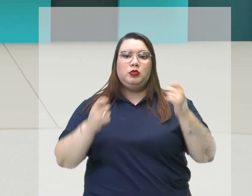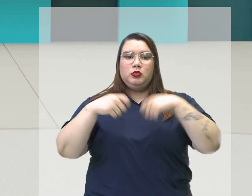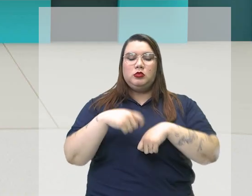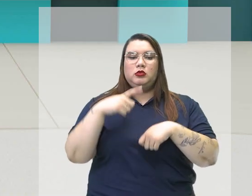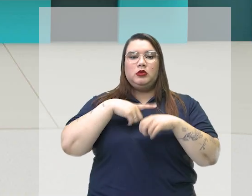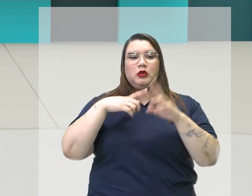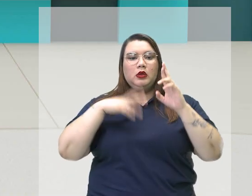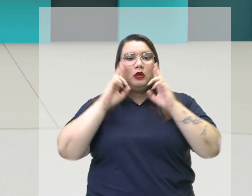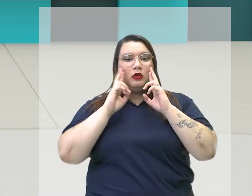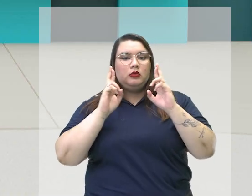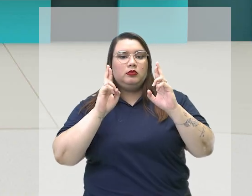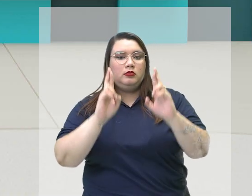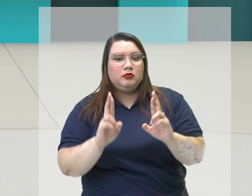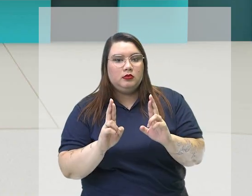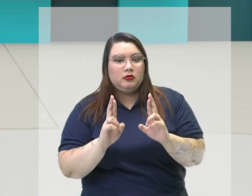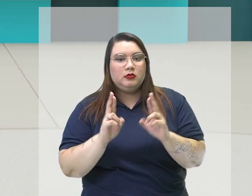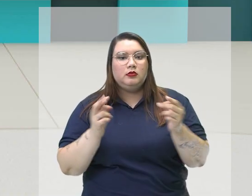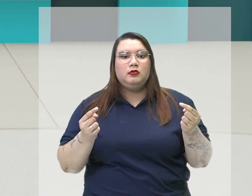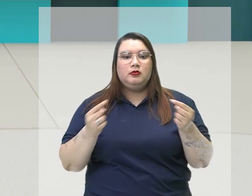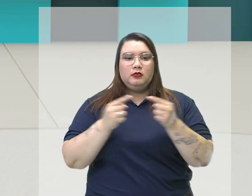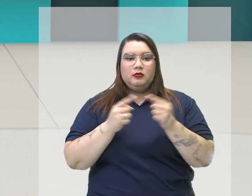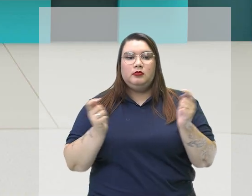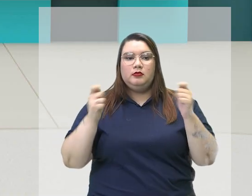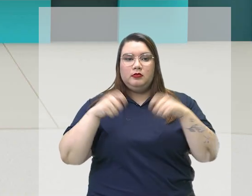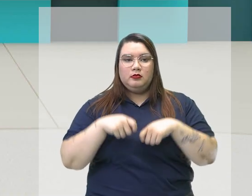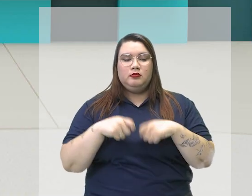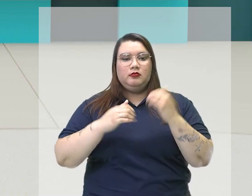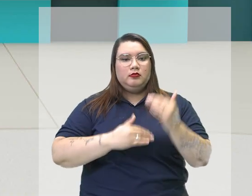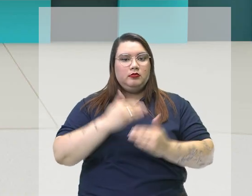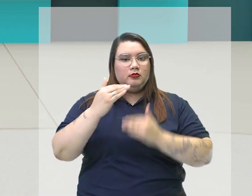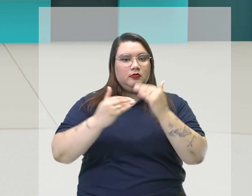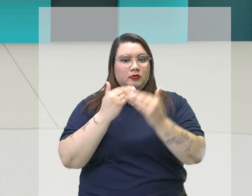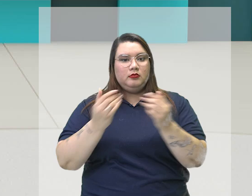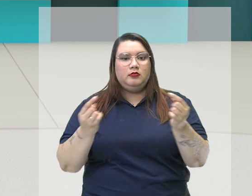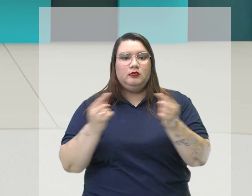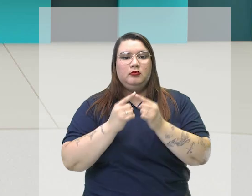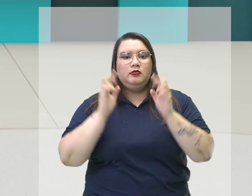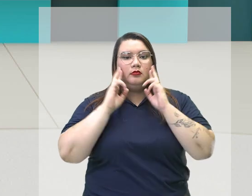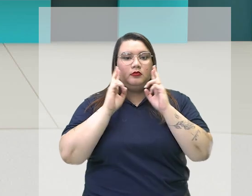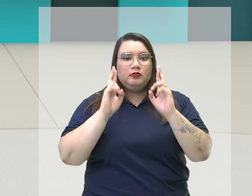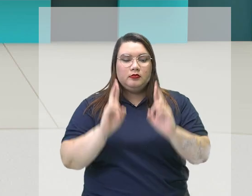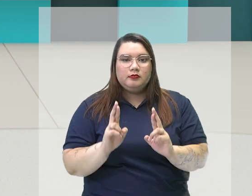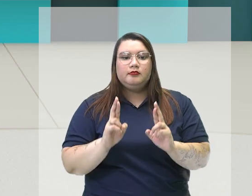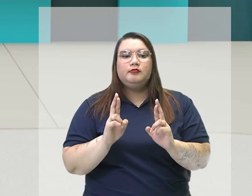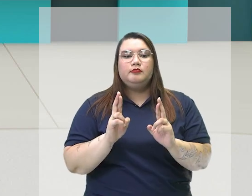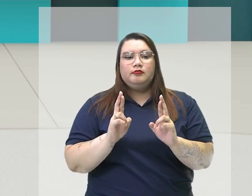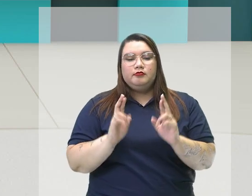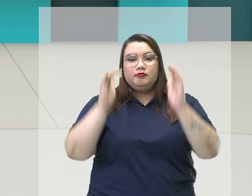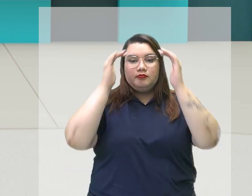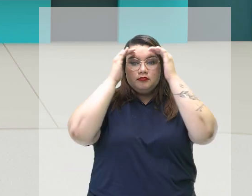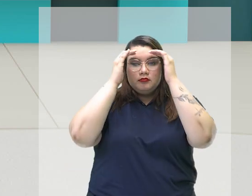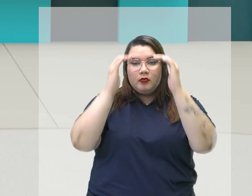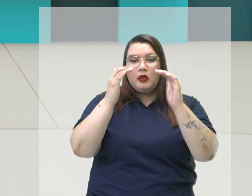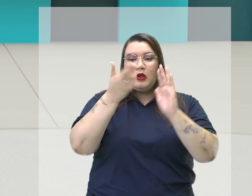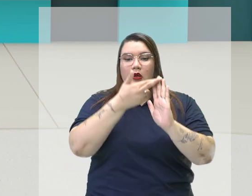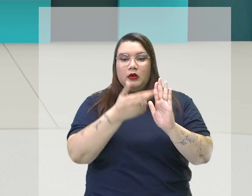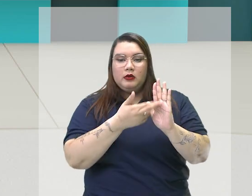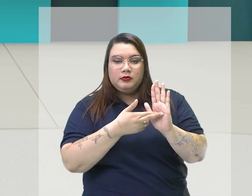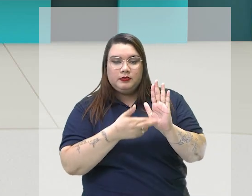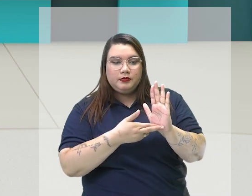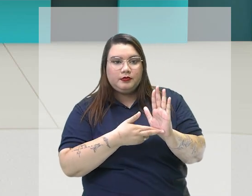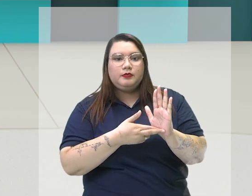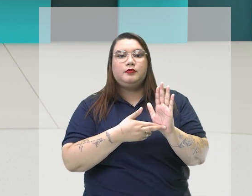conseguem trabalhar a questão do respeito. Na verdade, a gente consegue desenvolver a questão do respeito, né? Obediência